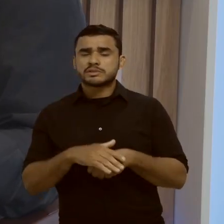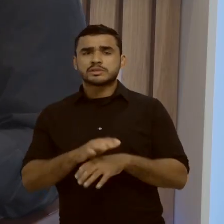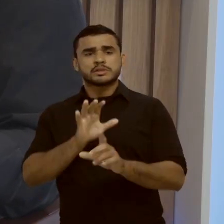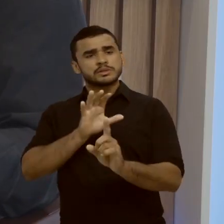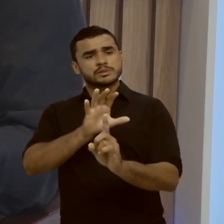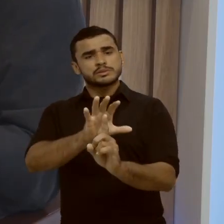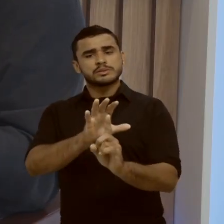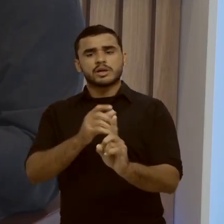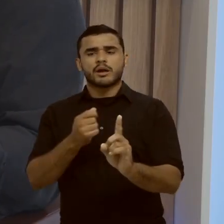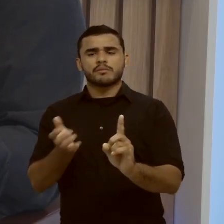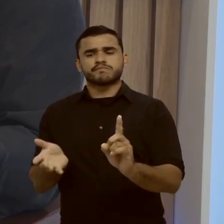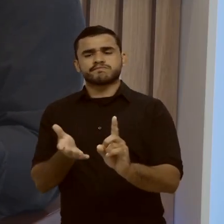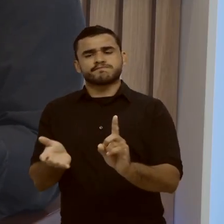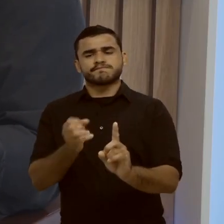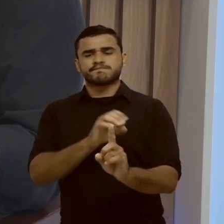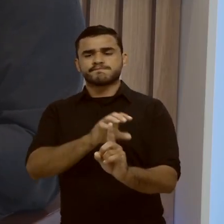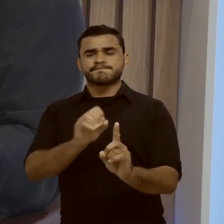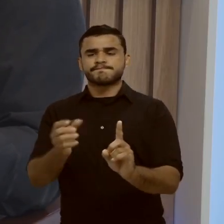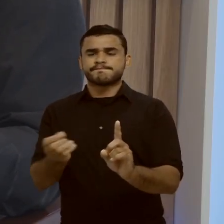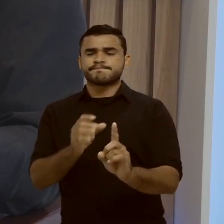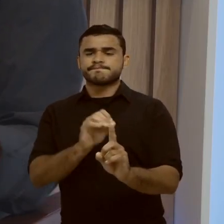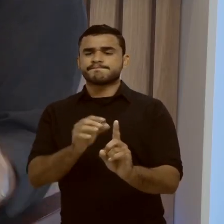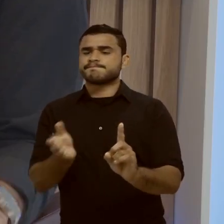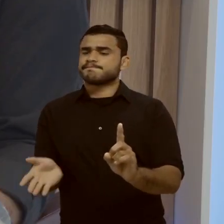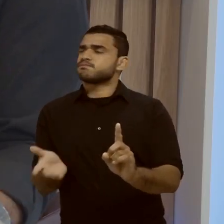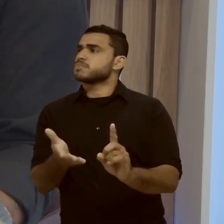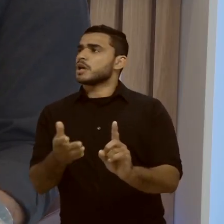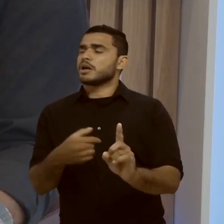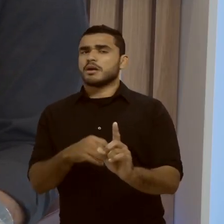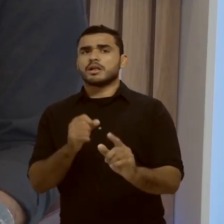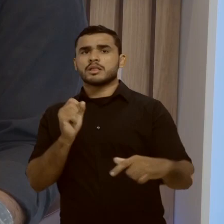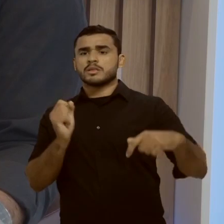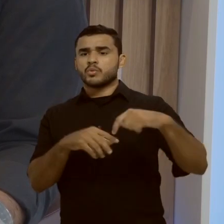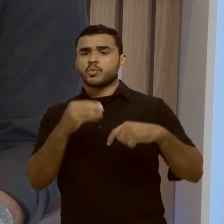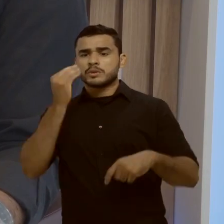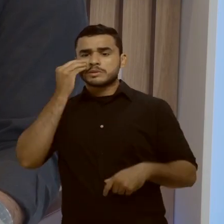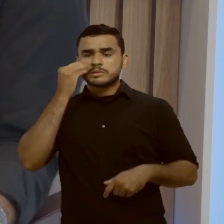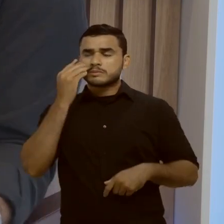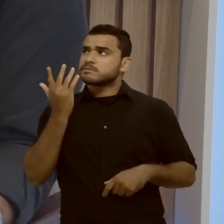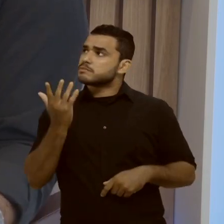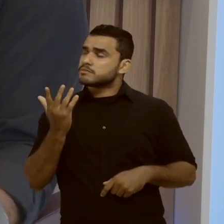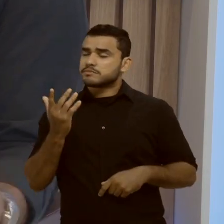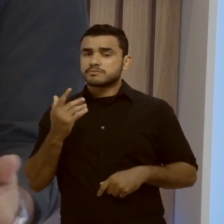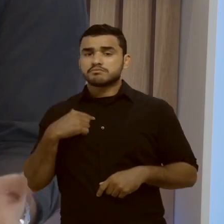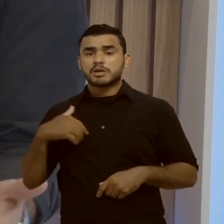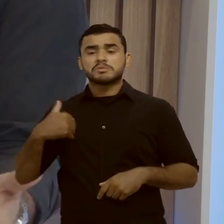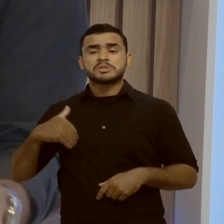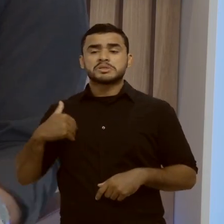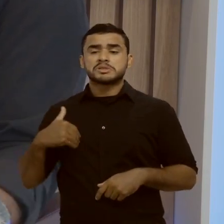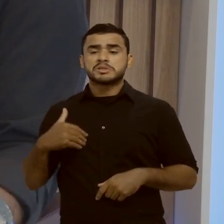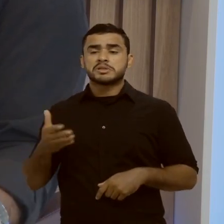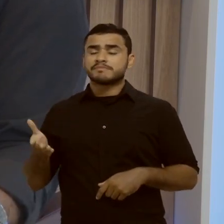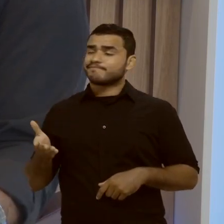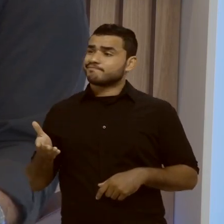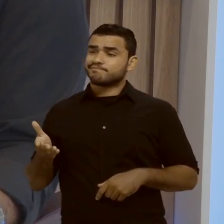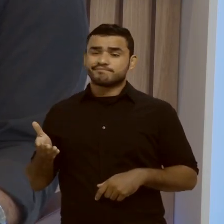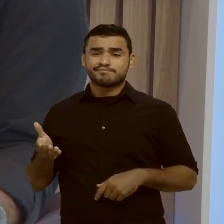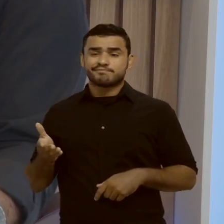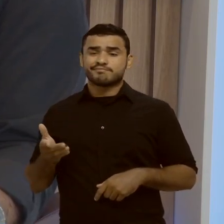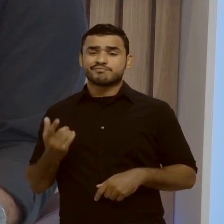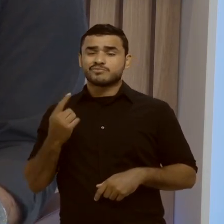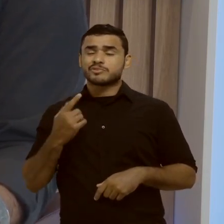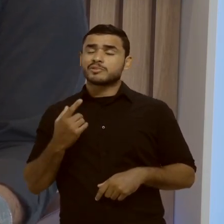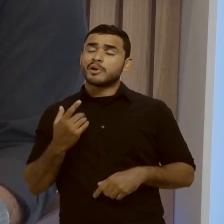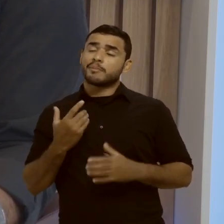muitas jogadas, o sistema criativo do Ceará não funcionou nesse jogo. 1-0 para